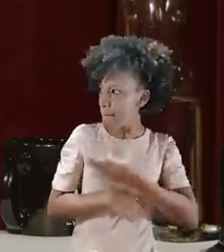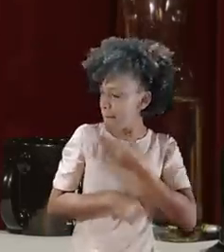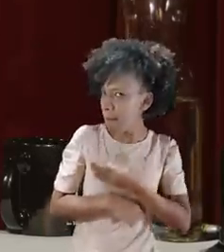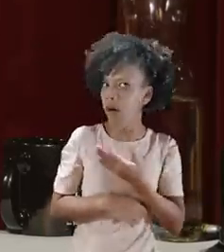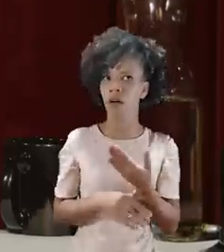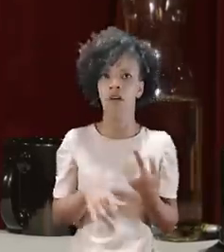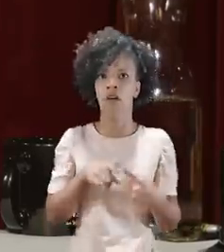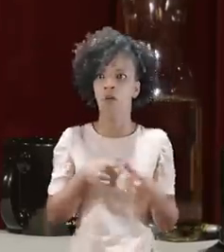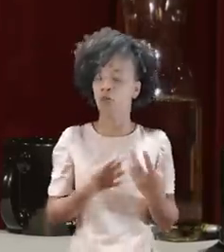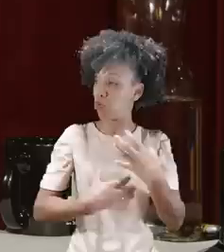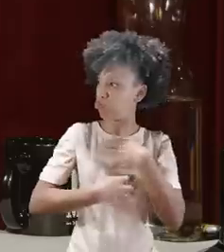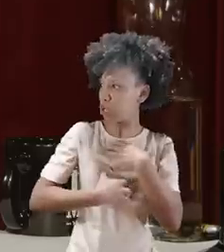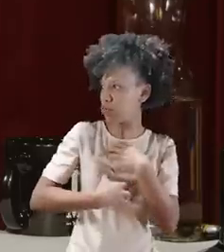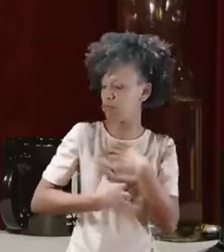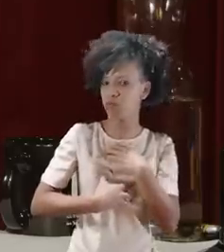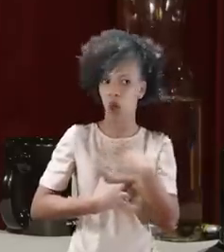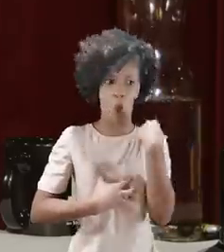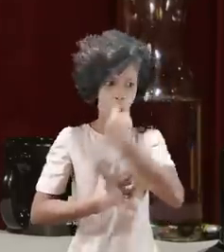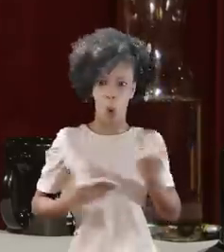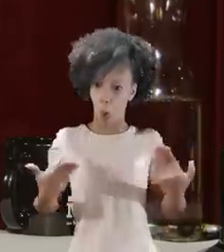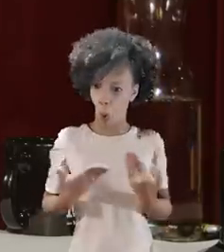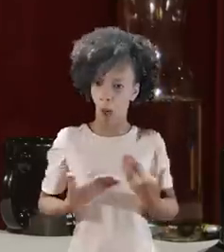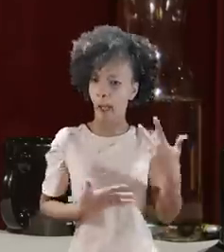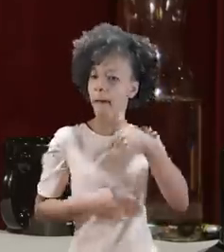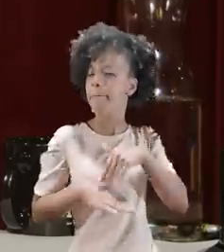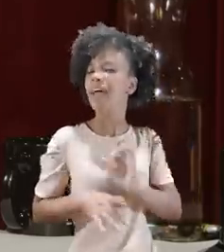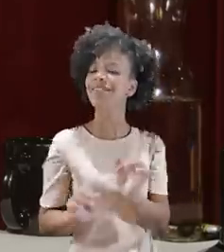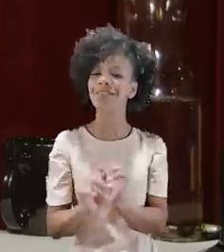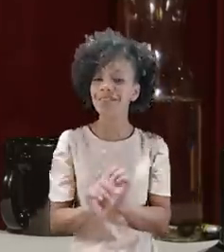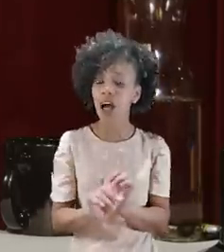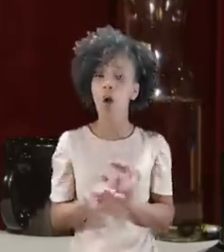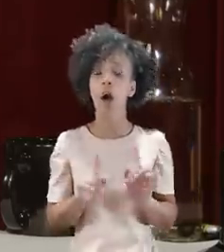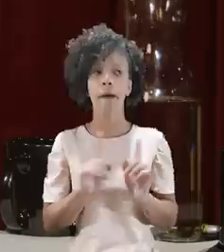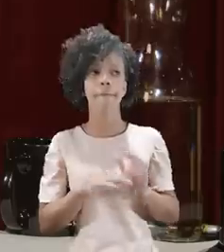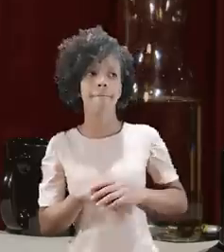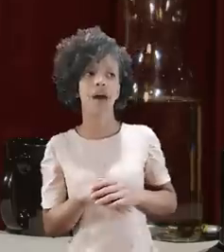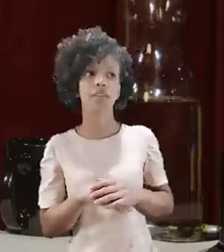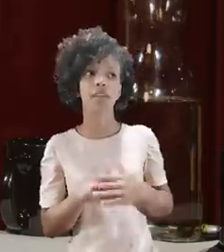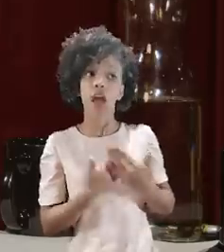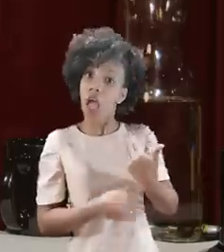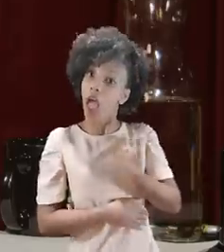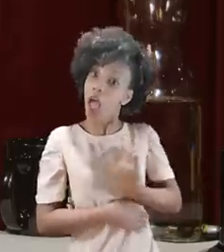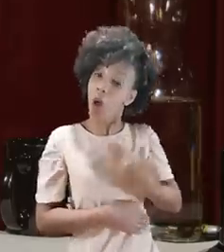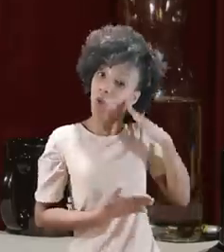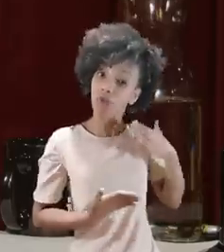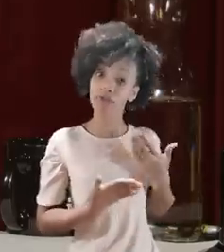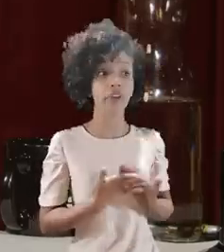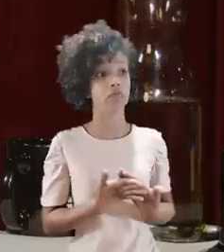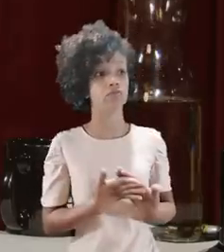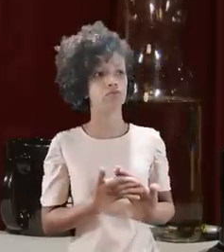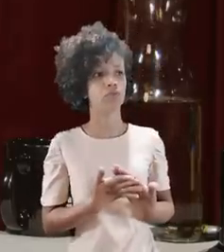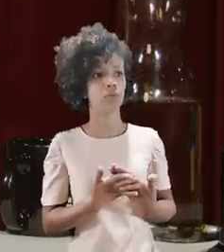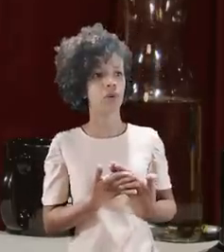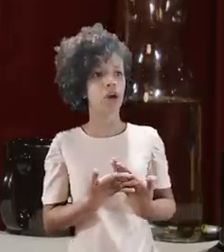para mim você não tem noção por causa do da forma como eu tô como é que assim eu tô mais bonito né esse lugar mas eu tô mais confiante numa